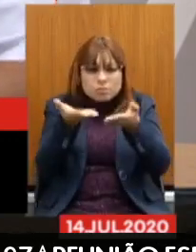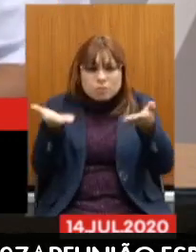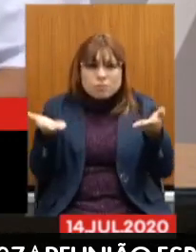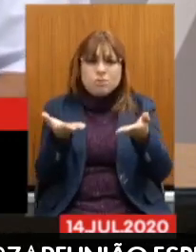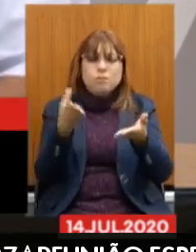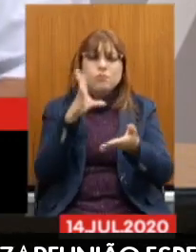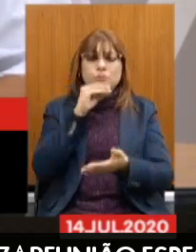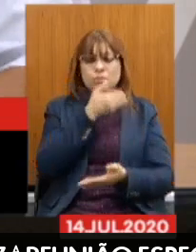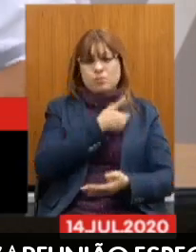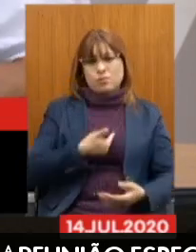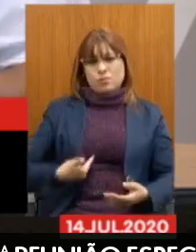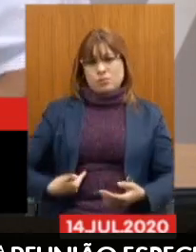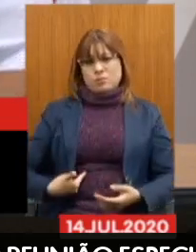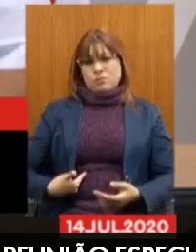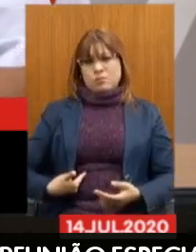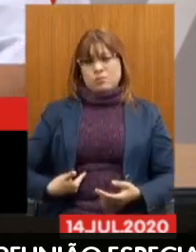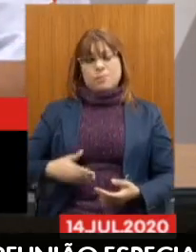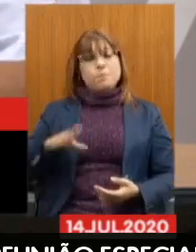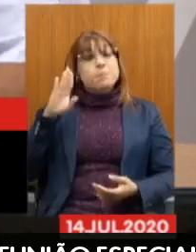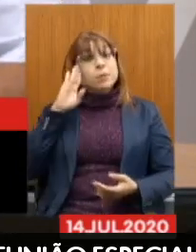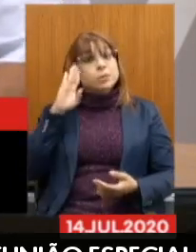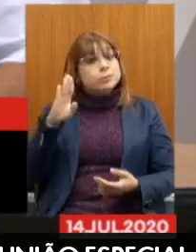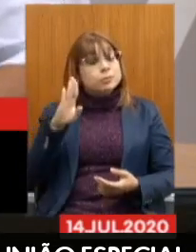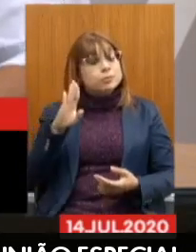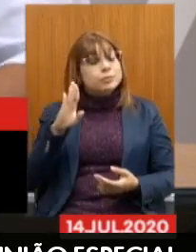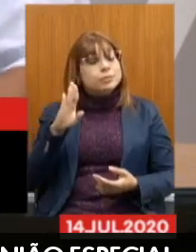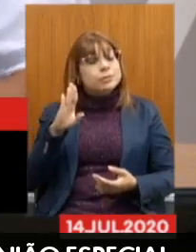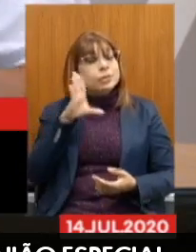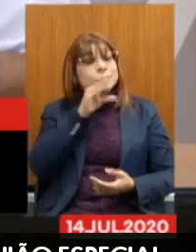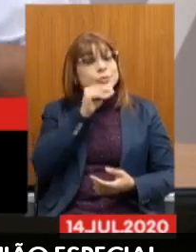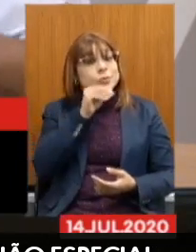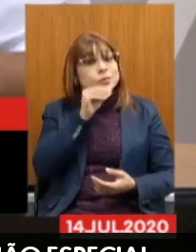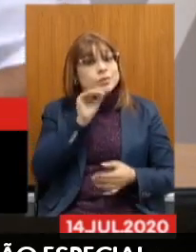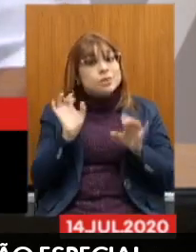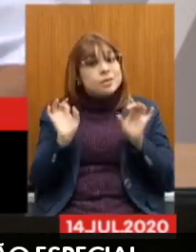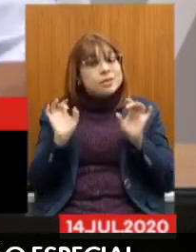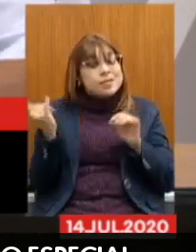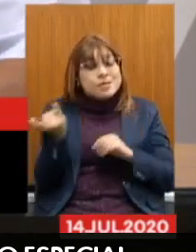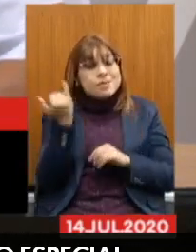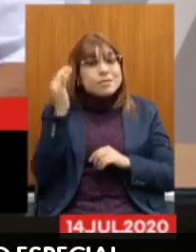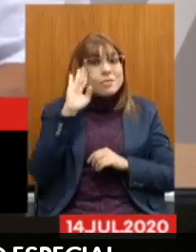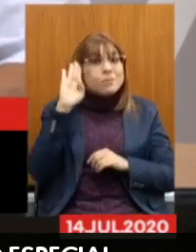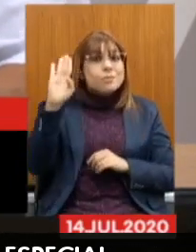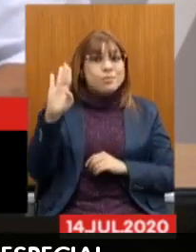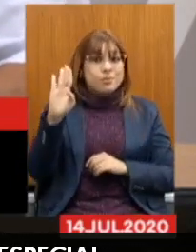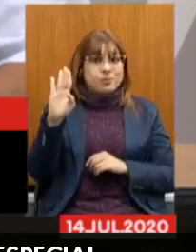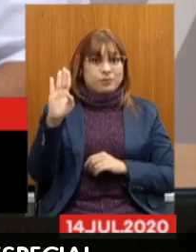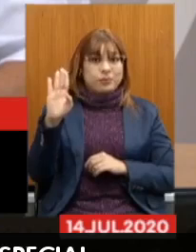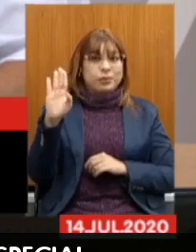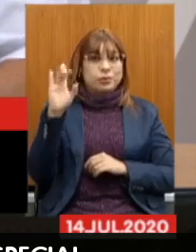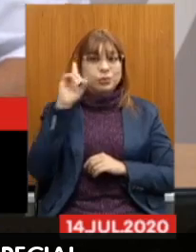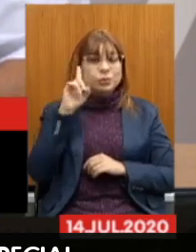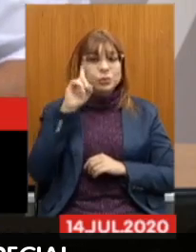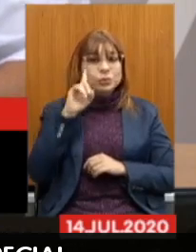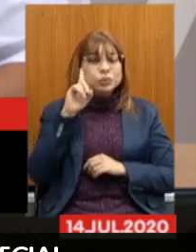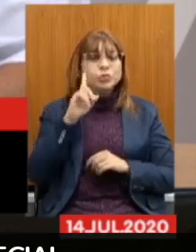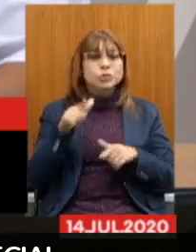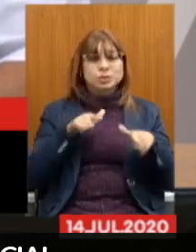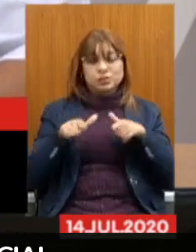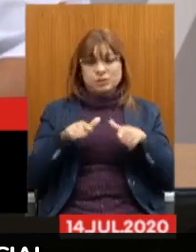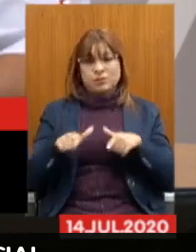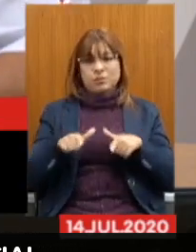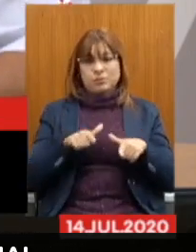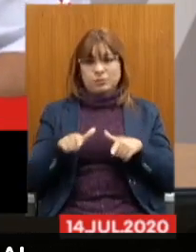os servidores essenciais, os servidores que estão no dia a dia ali no enfrentamento da Covid,